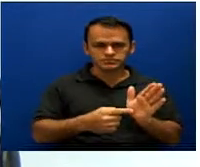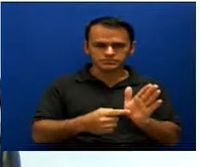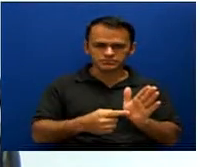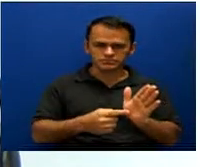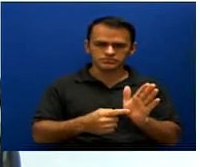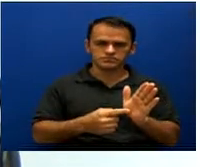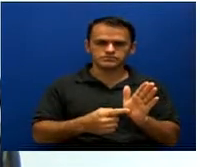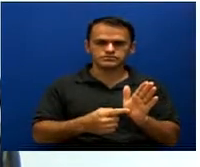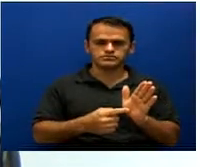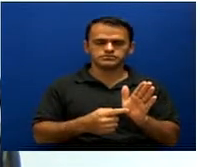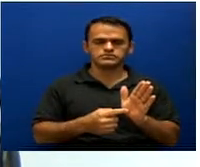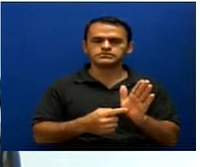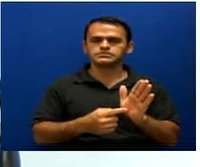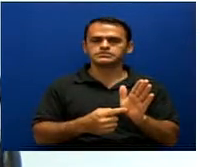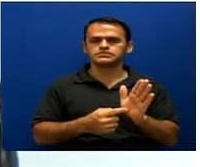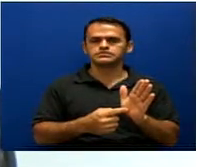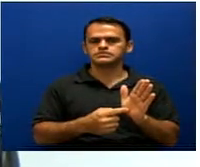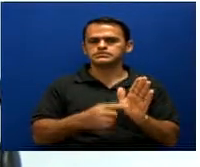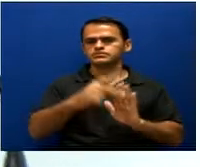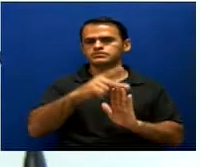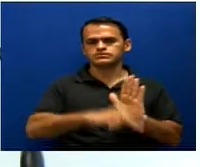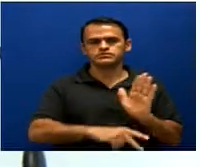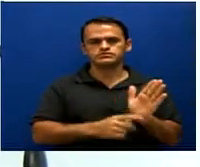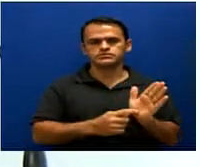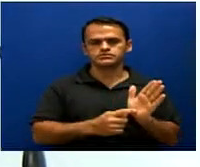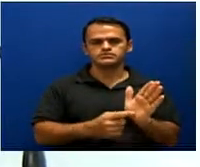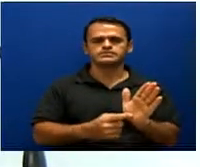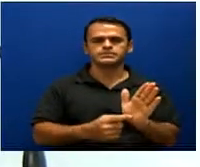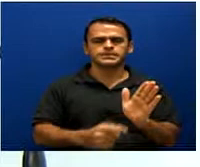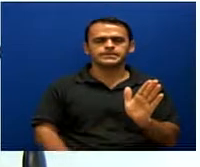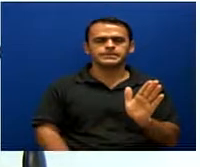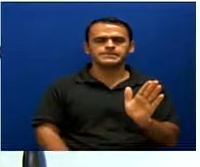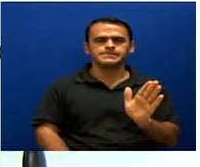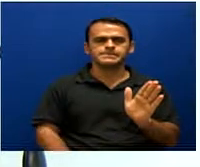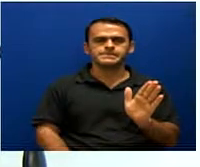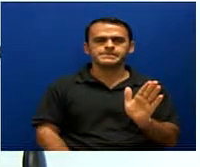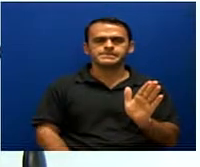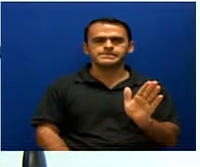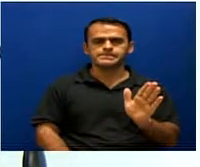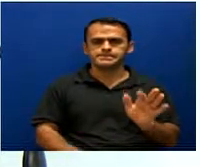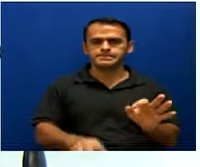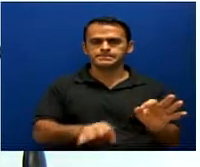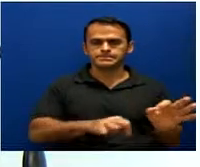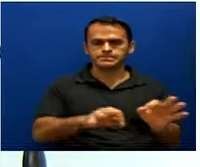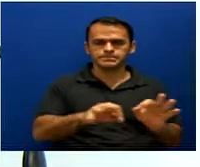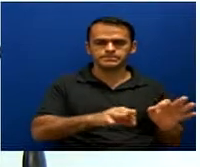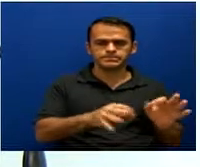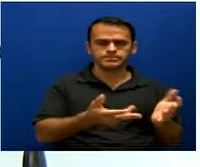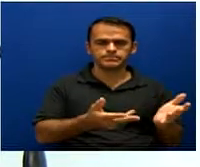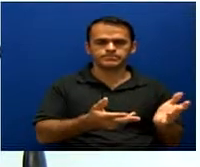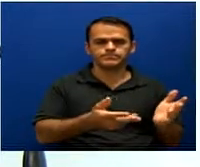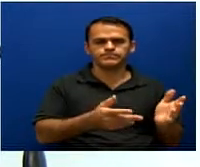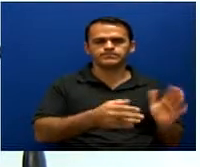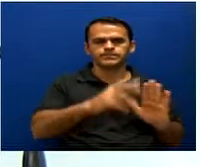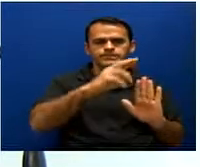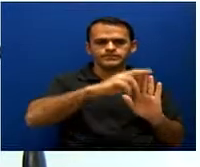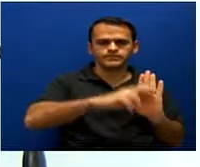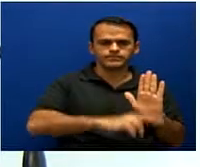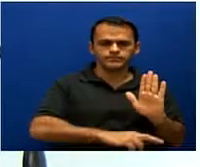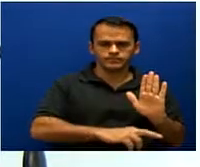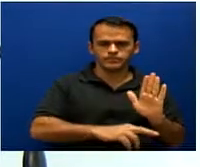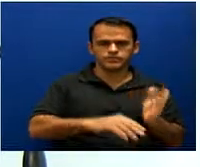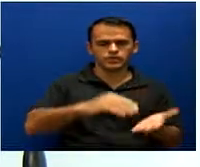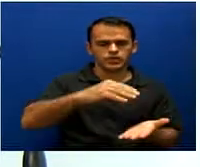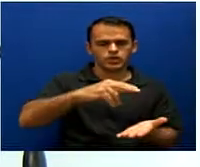emenda que cria a regularização da entrega de correspondência e identidade postal